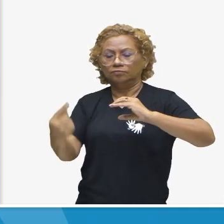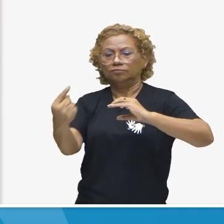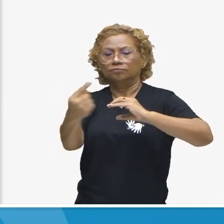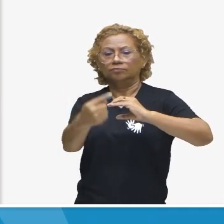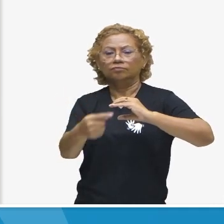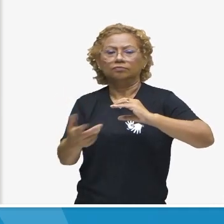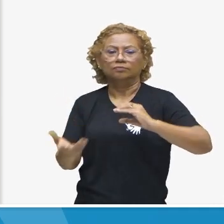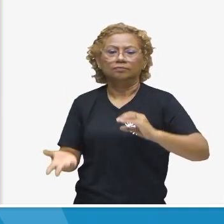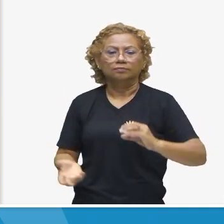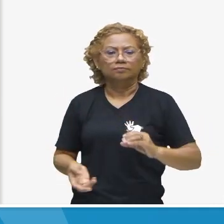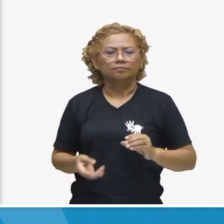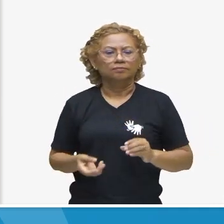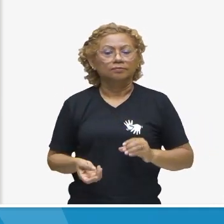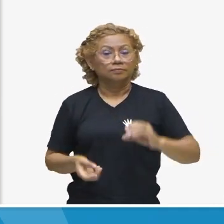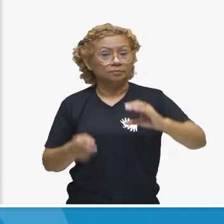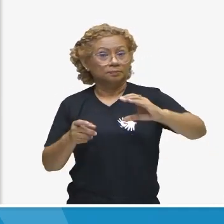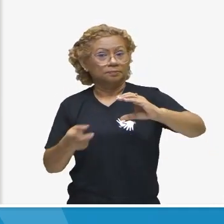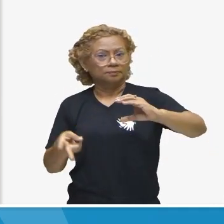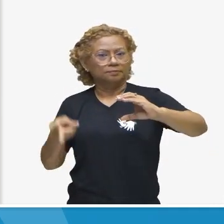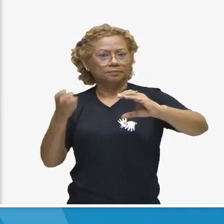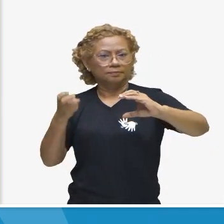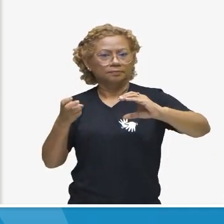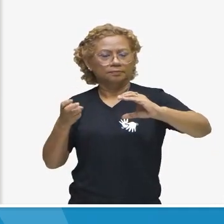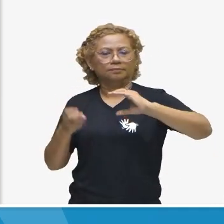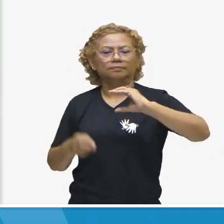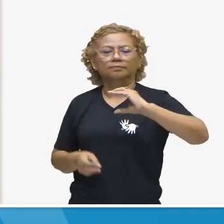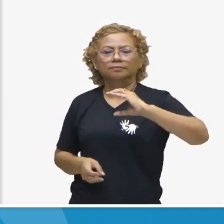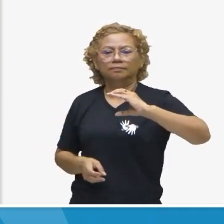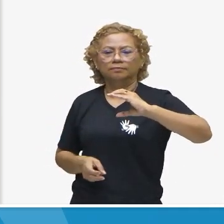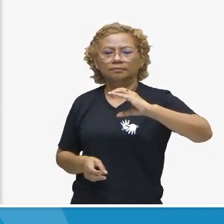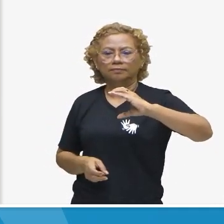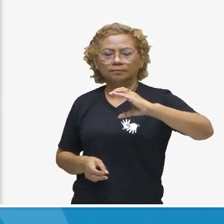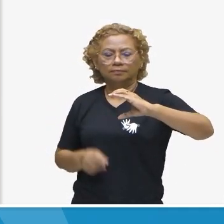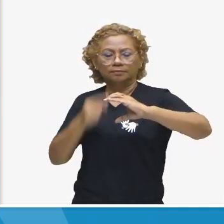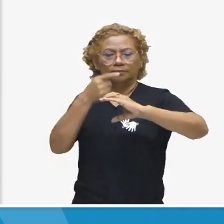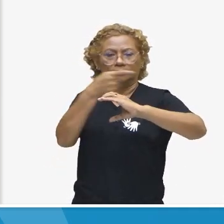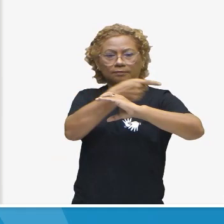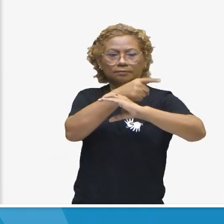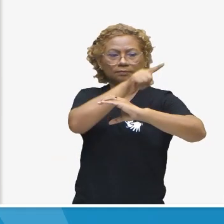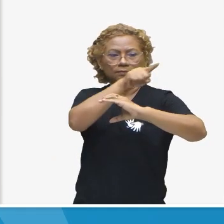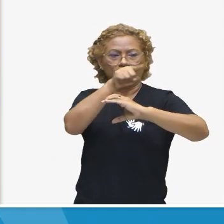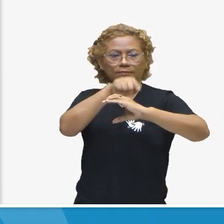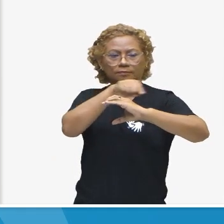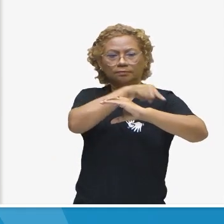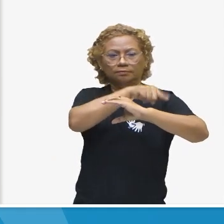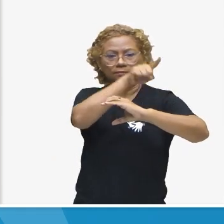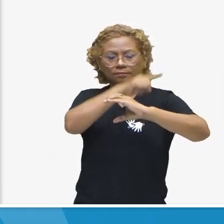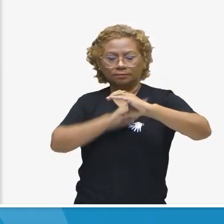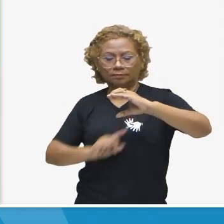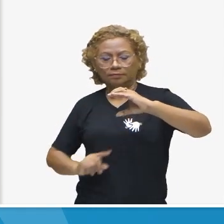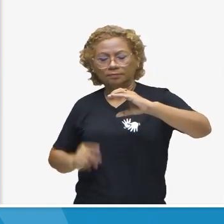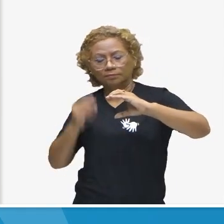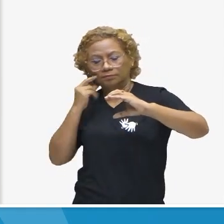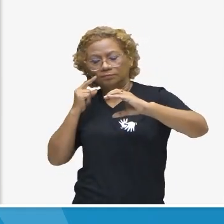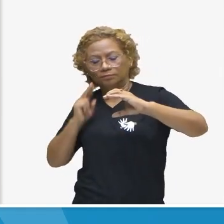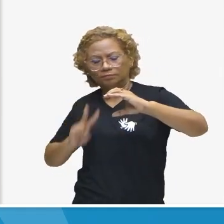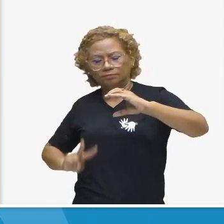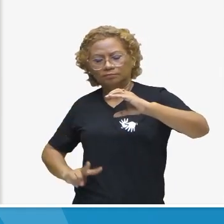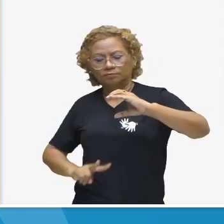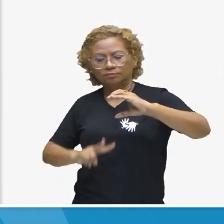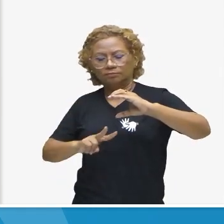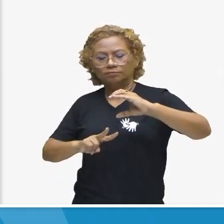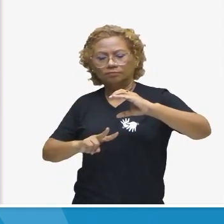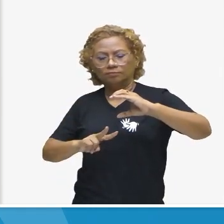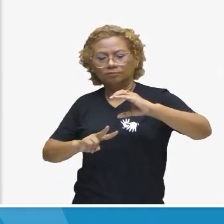aqui onde nós temos a reta branca, olha só, eu já vou ter projetado na parede um círculo.